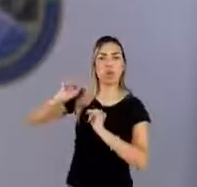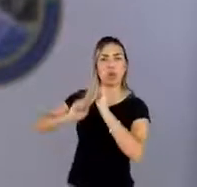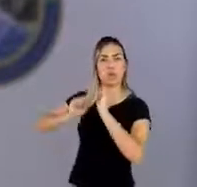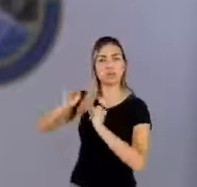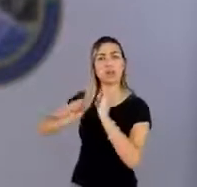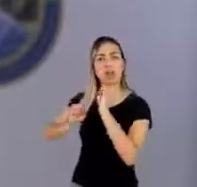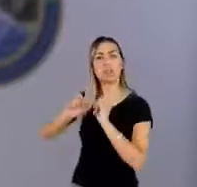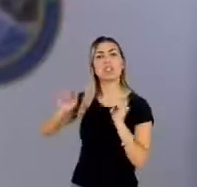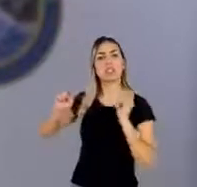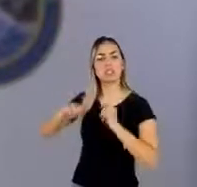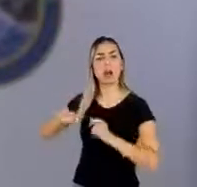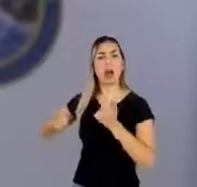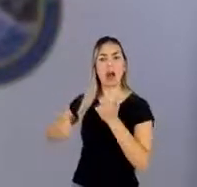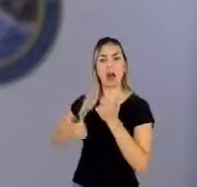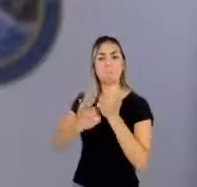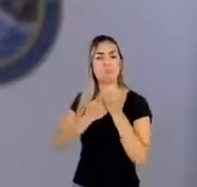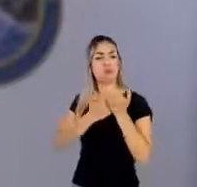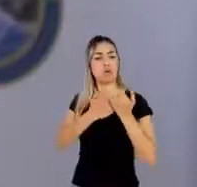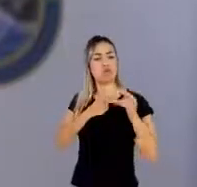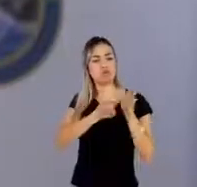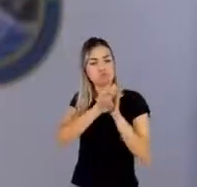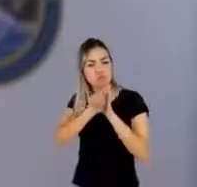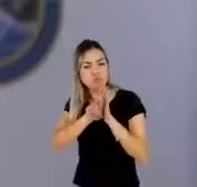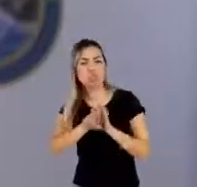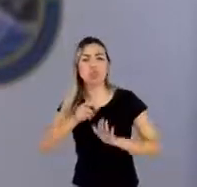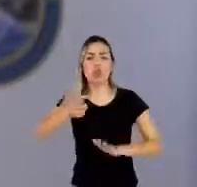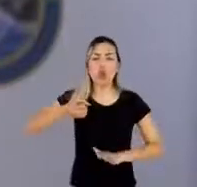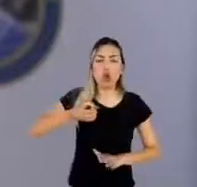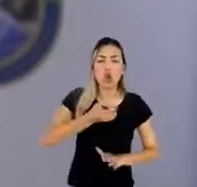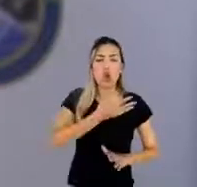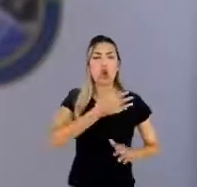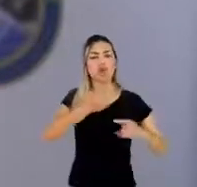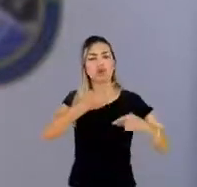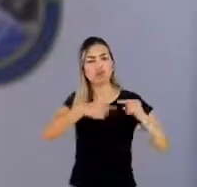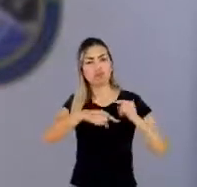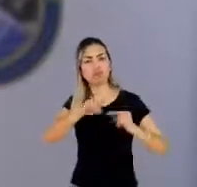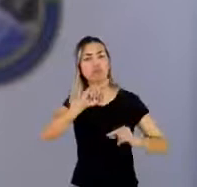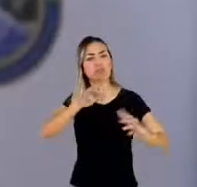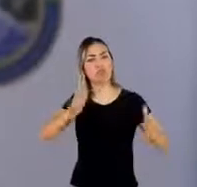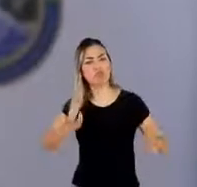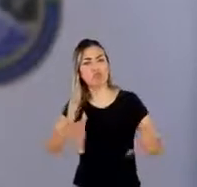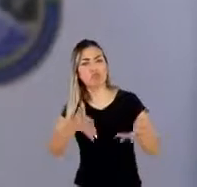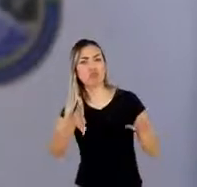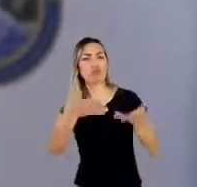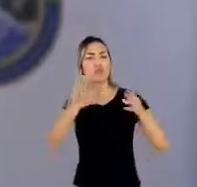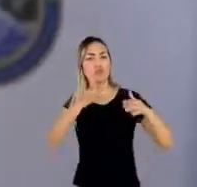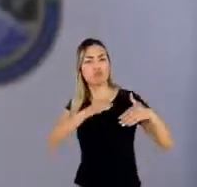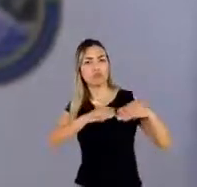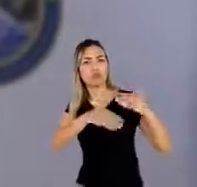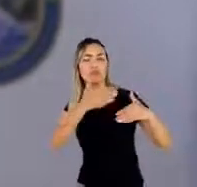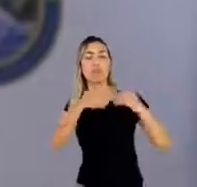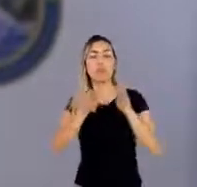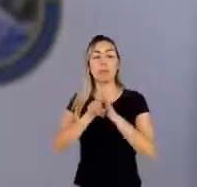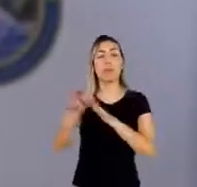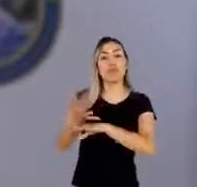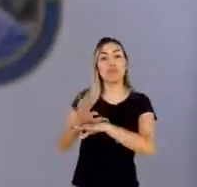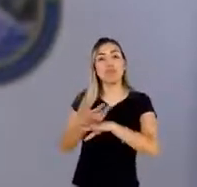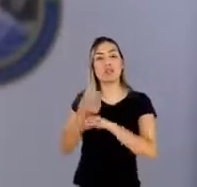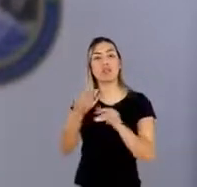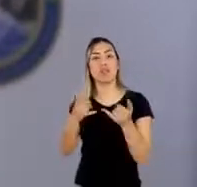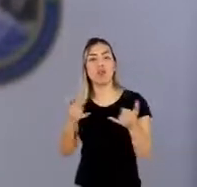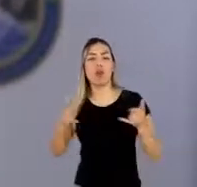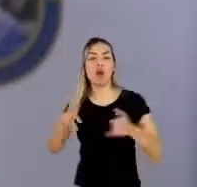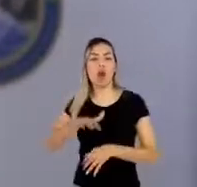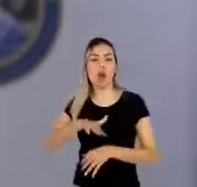desenvolvimento de pesquisa inovação e eficiência energética no setor elétrico brasileiro e hoje